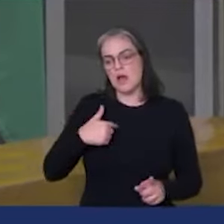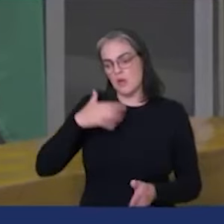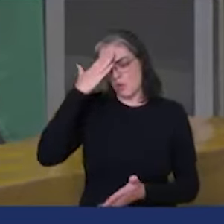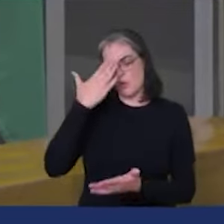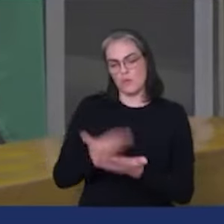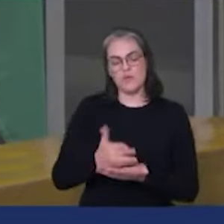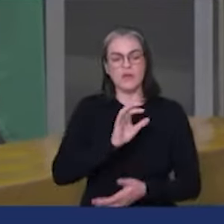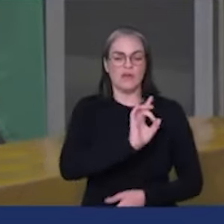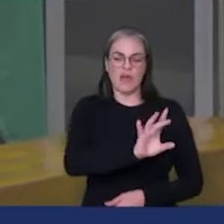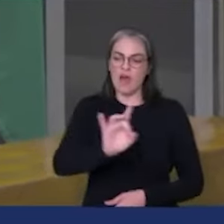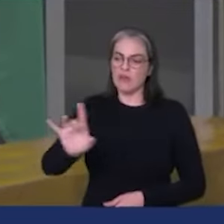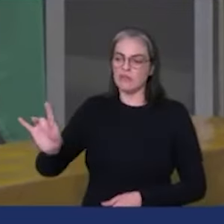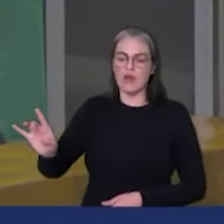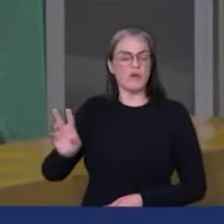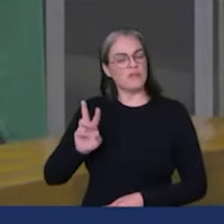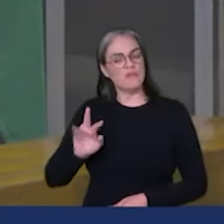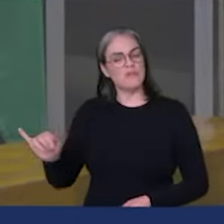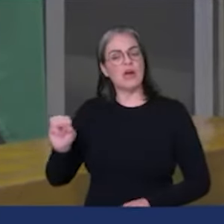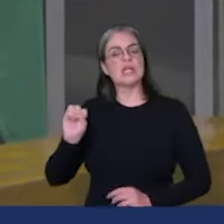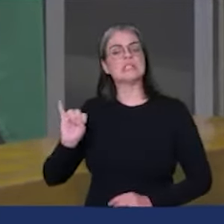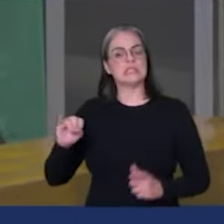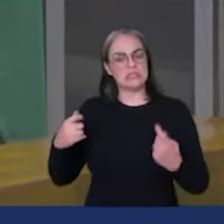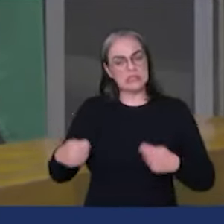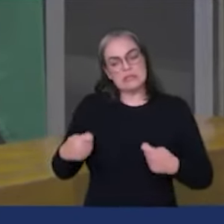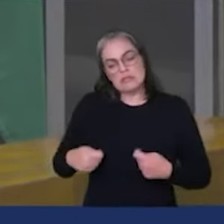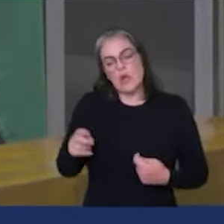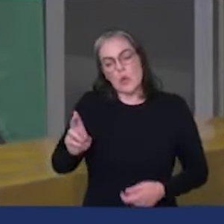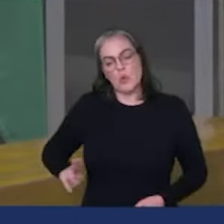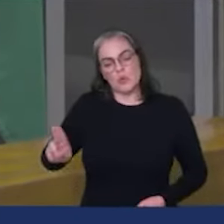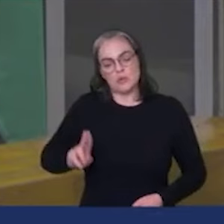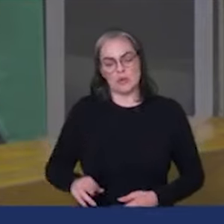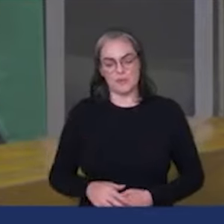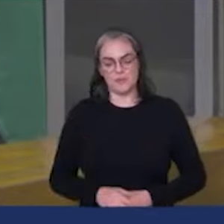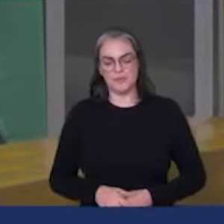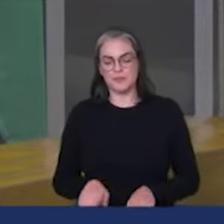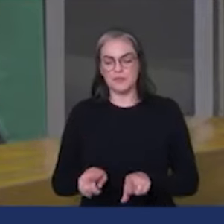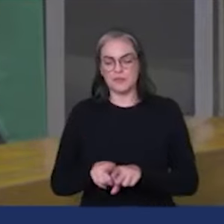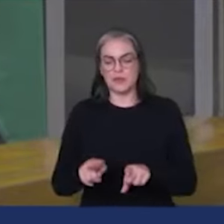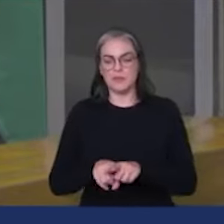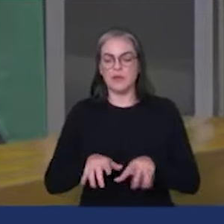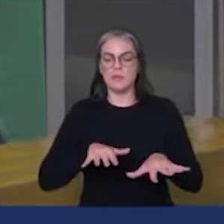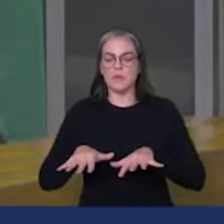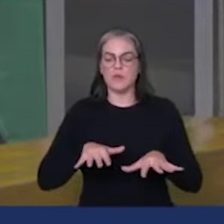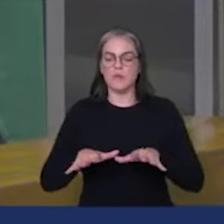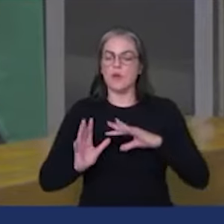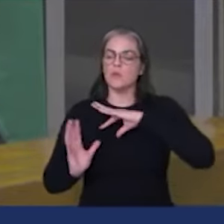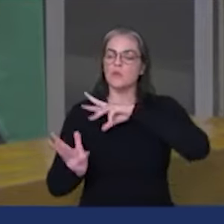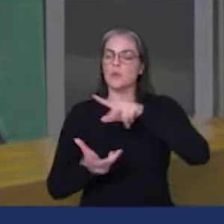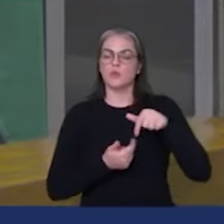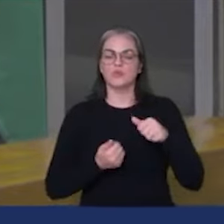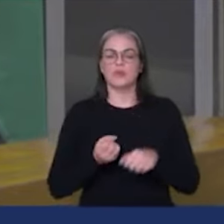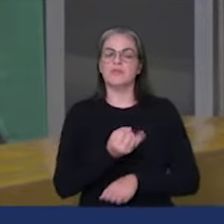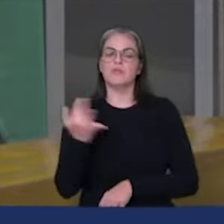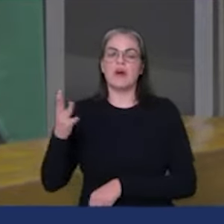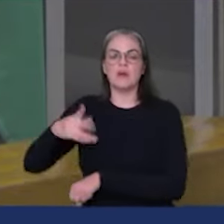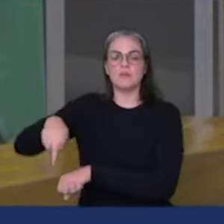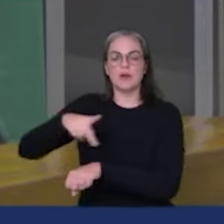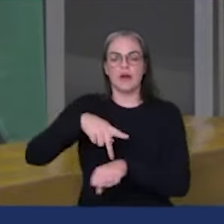de fazê-lo. E para finalizar, não podemos ignorar o movimento global, já adotado em diversos países, para tornar o